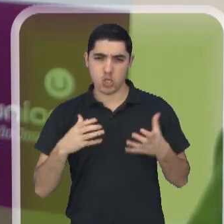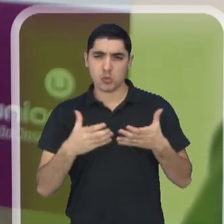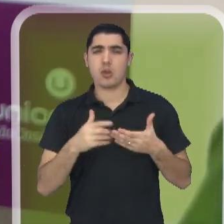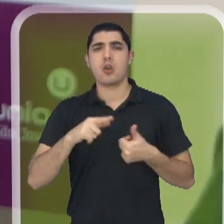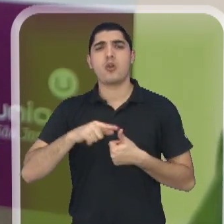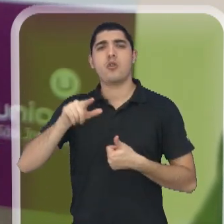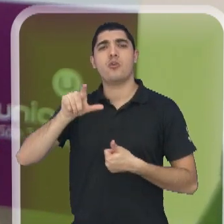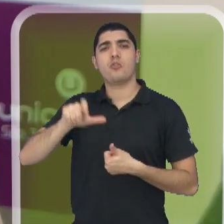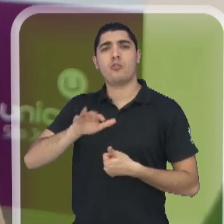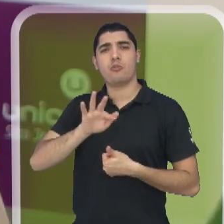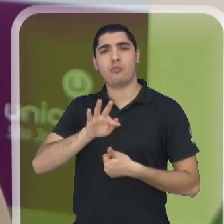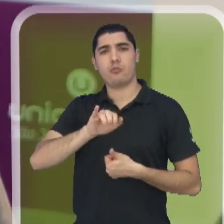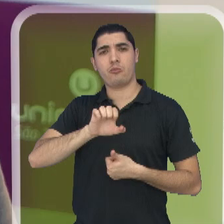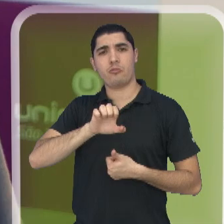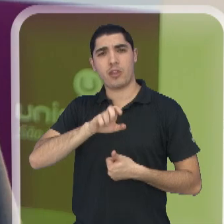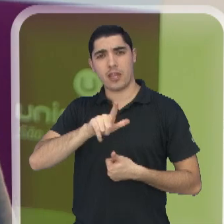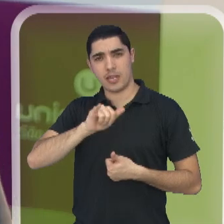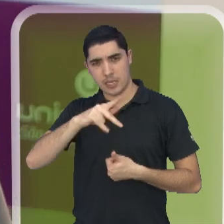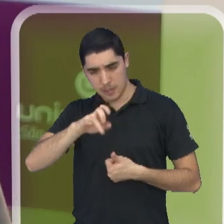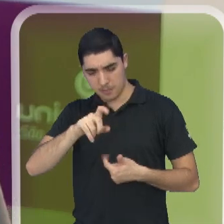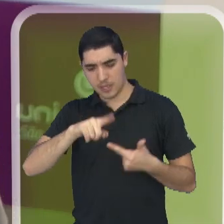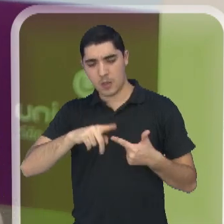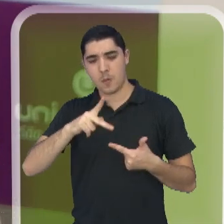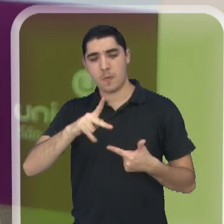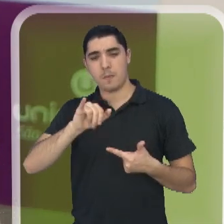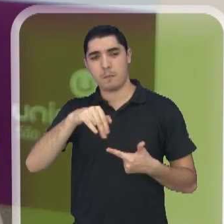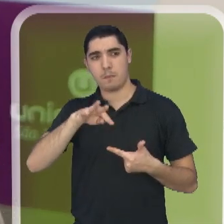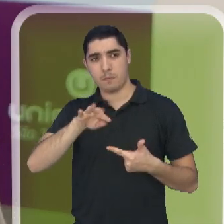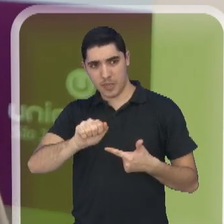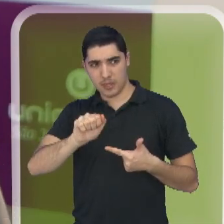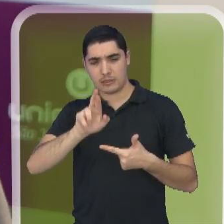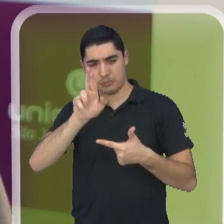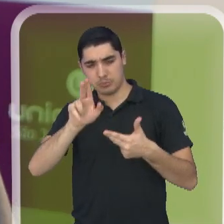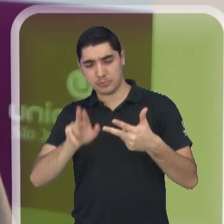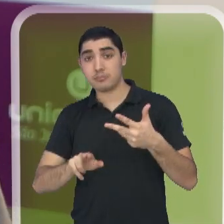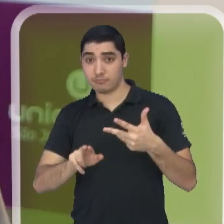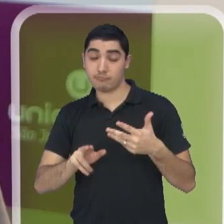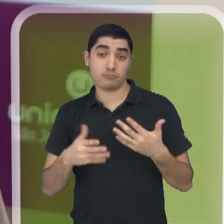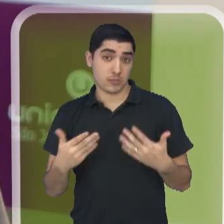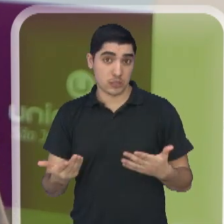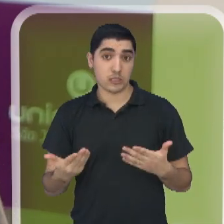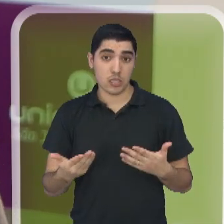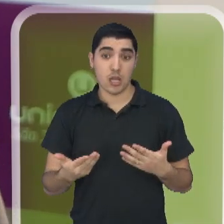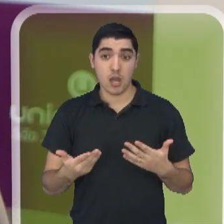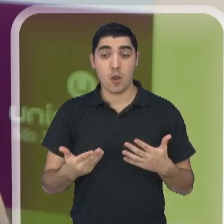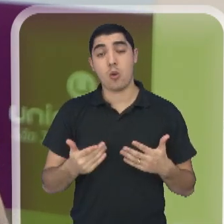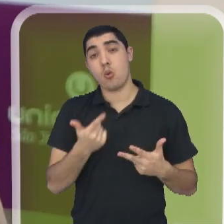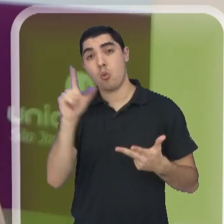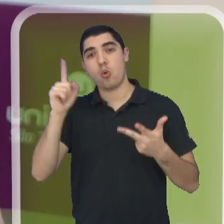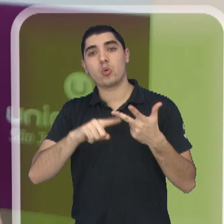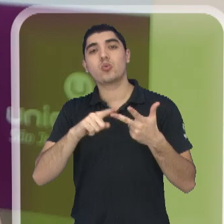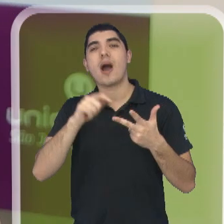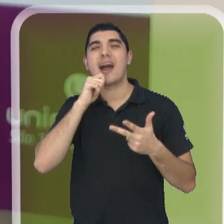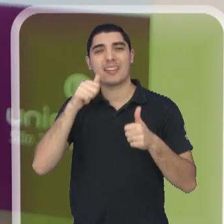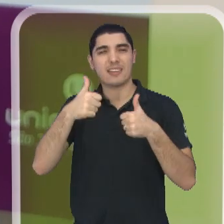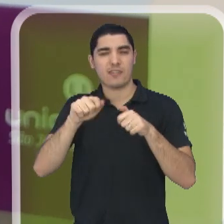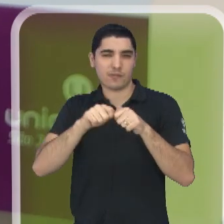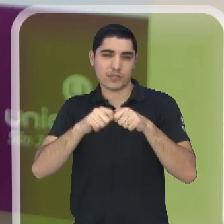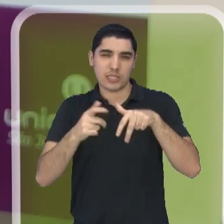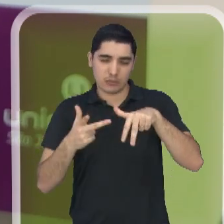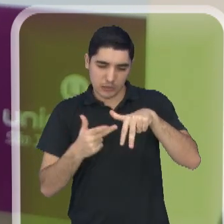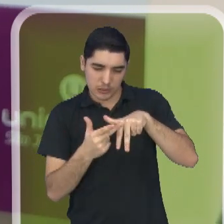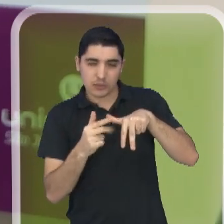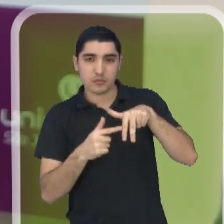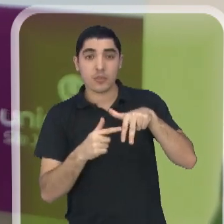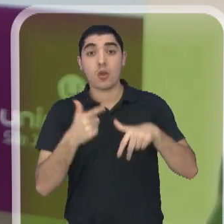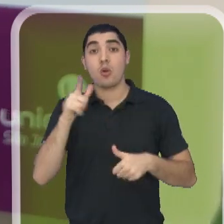o Pinta, apesar que já vai operar o joelho aí sábado, já vai operar aqui em São José mesmo. Está operando o joelho, vai operar. O Felipe